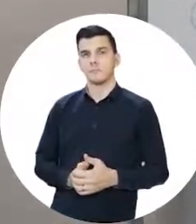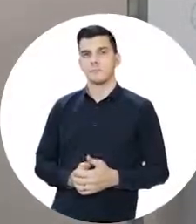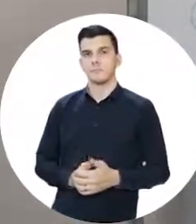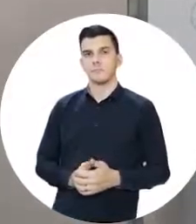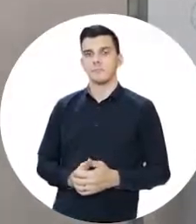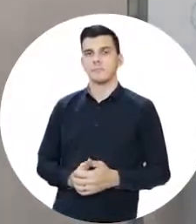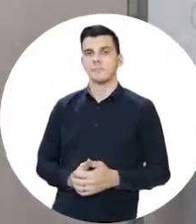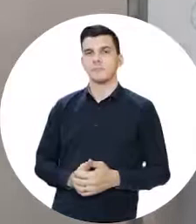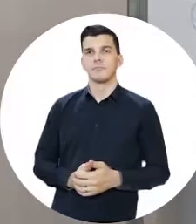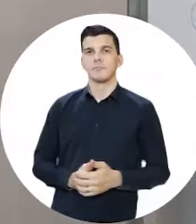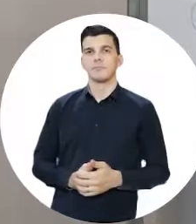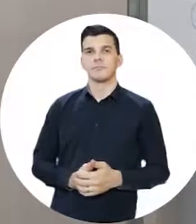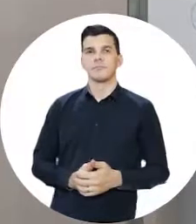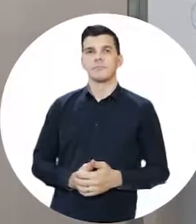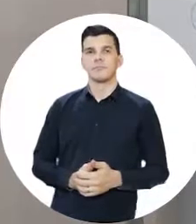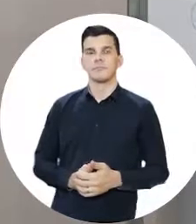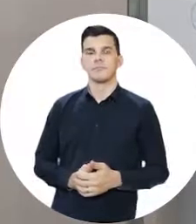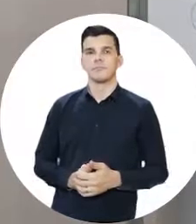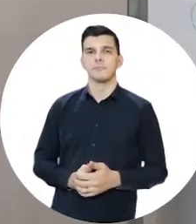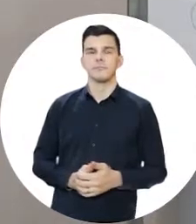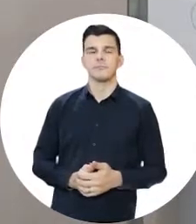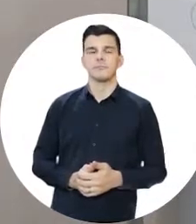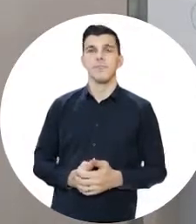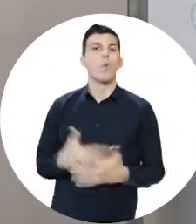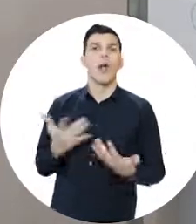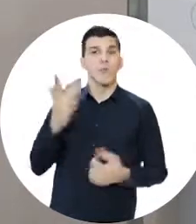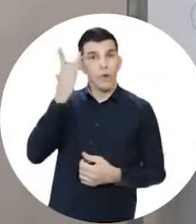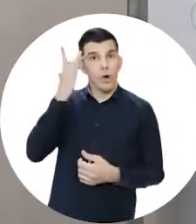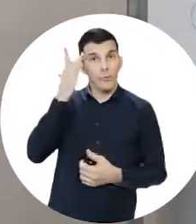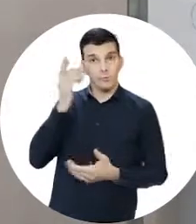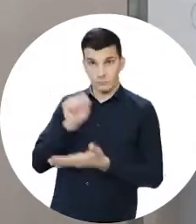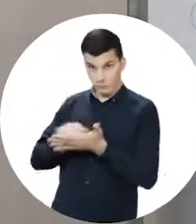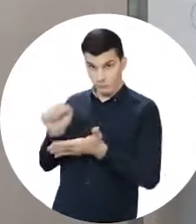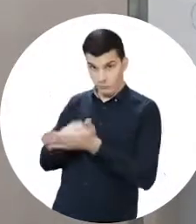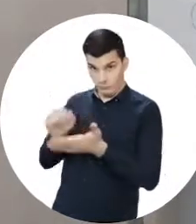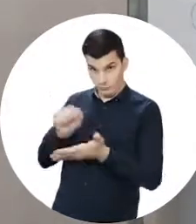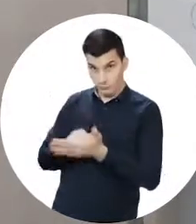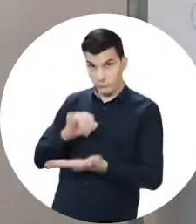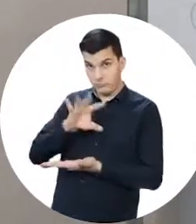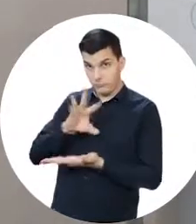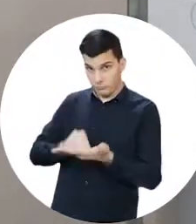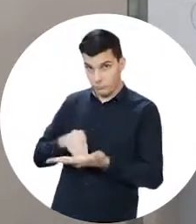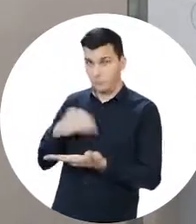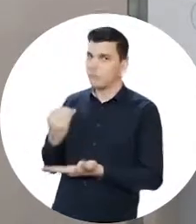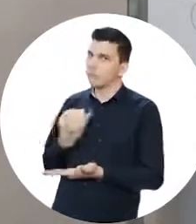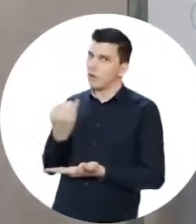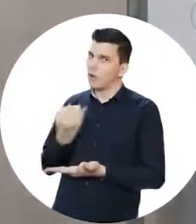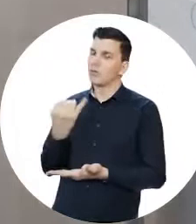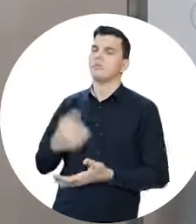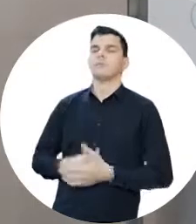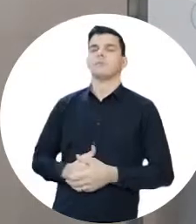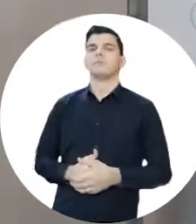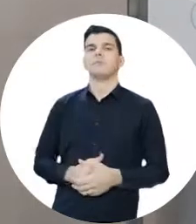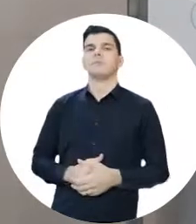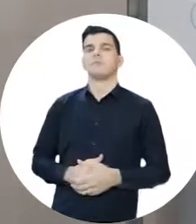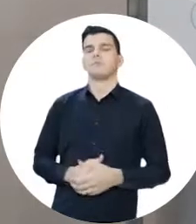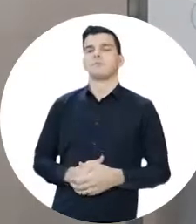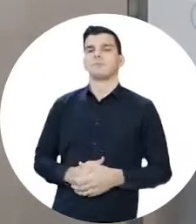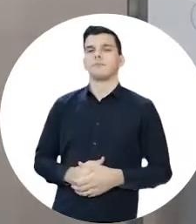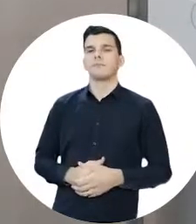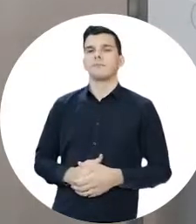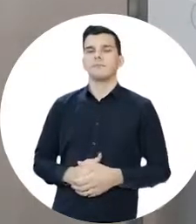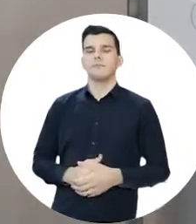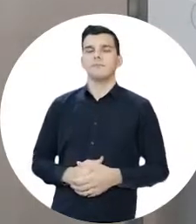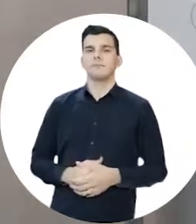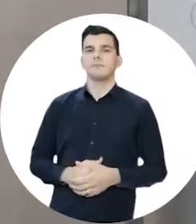achar a massa de soluto. Então vamos lá. A fórmula. Título é igual a massa de soluto, massa de